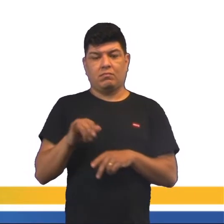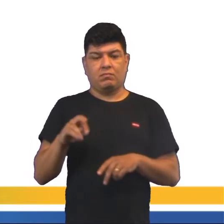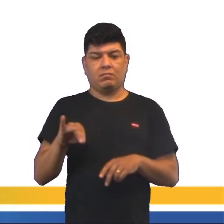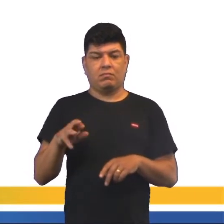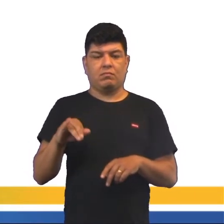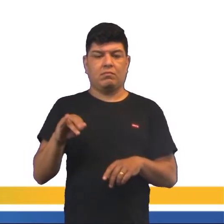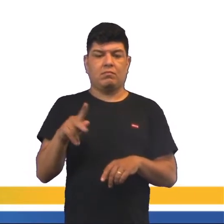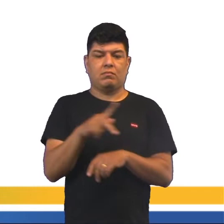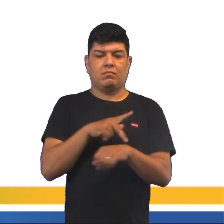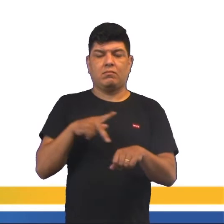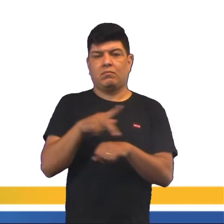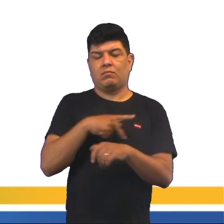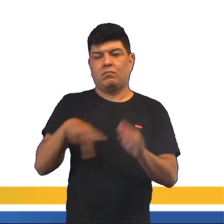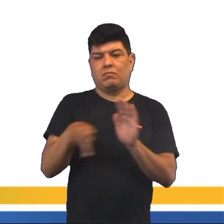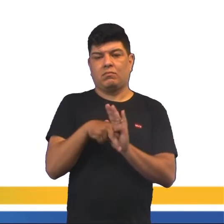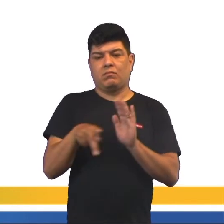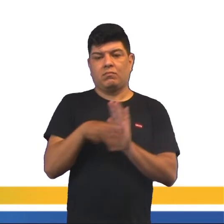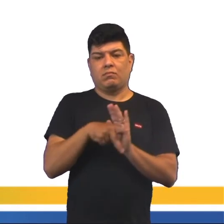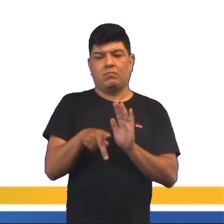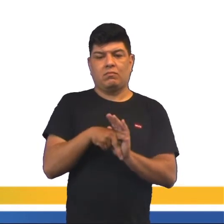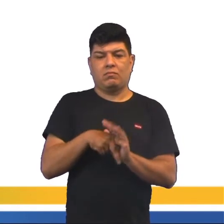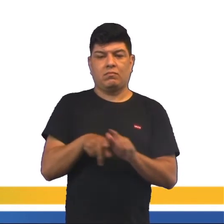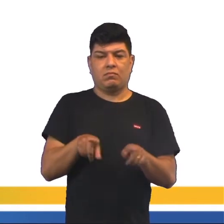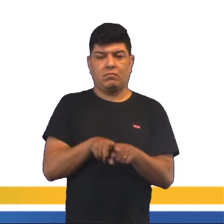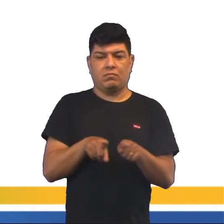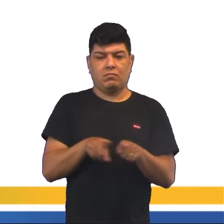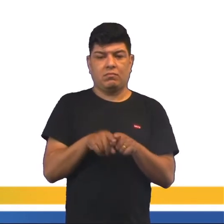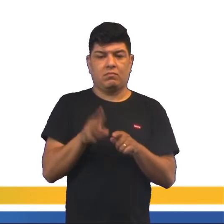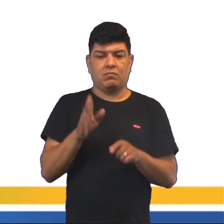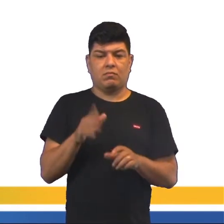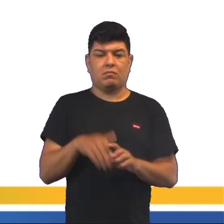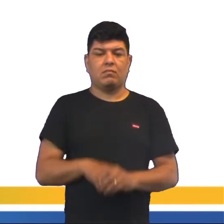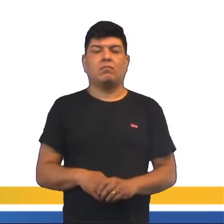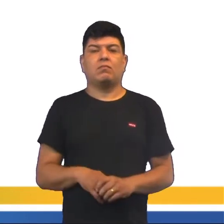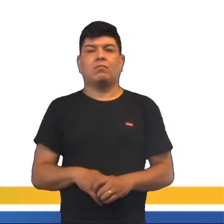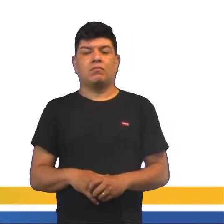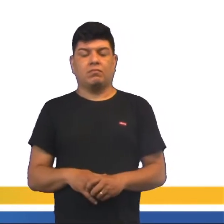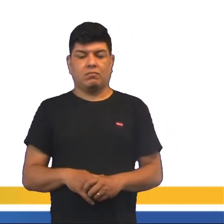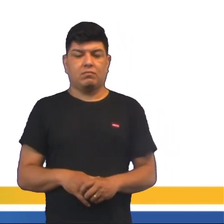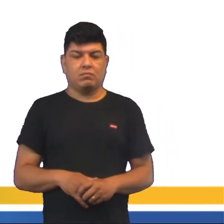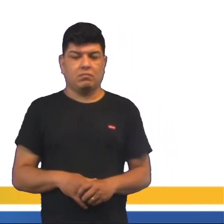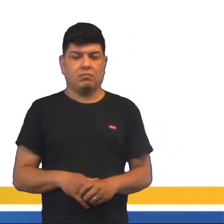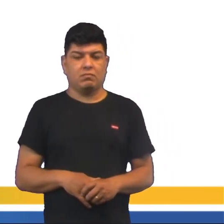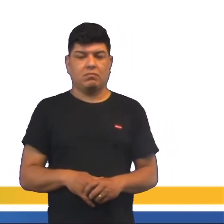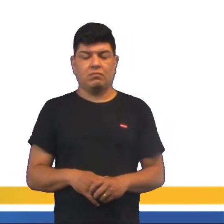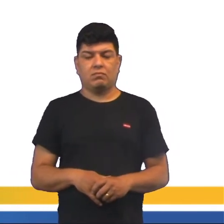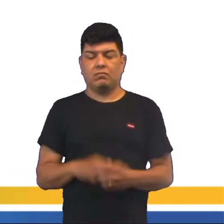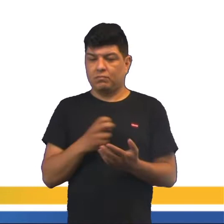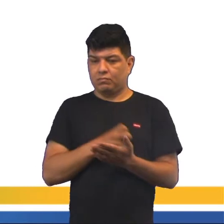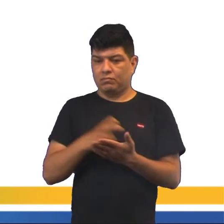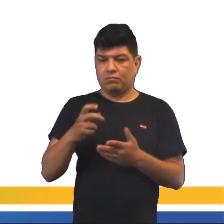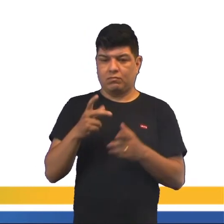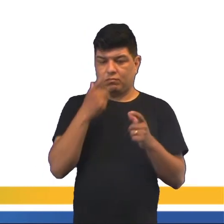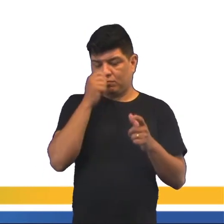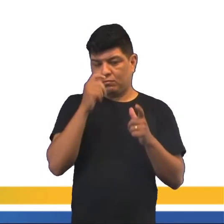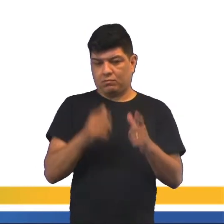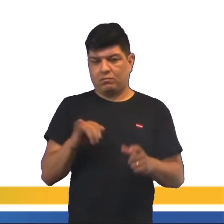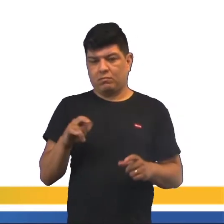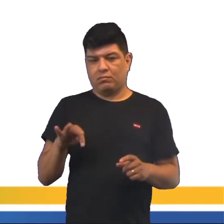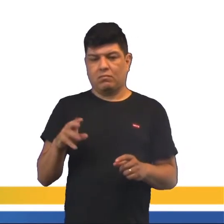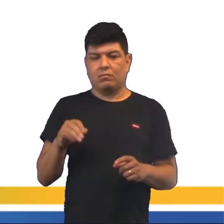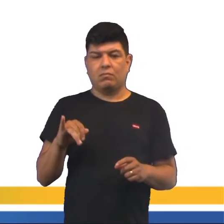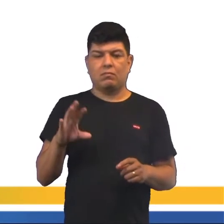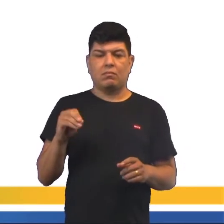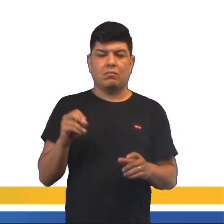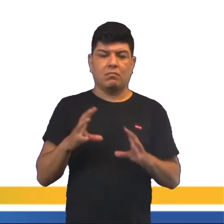no Oriente. Várias nações aliadas dos Estados Unidos já fizeram a retirada de suas forças dos territórios iraquianos. Enquanto isso,